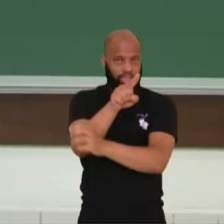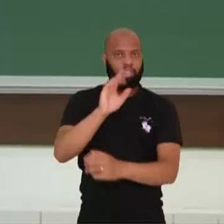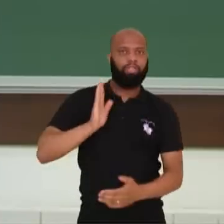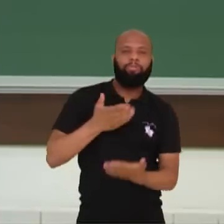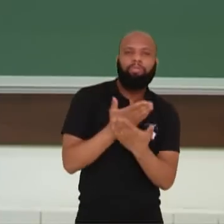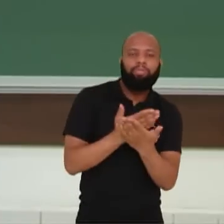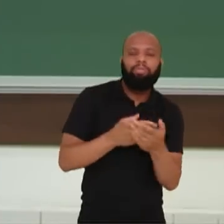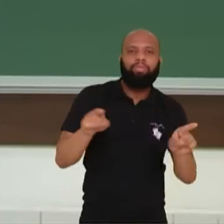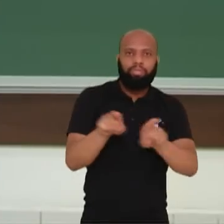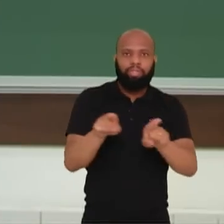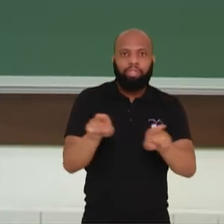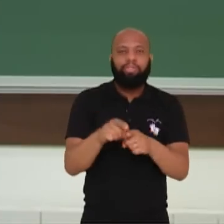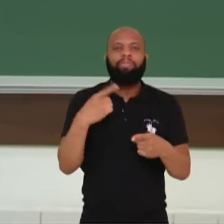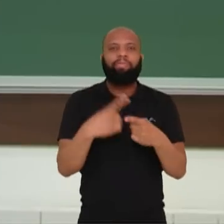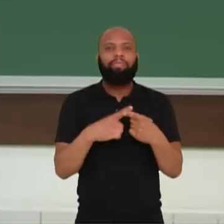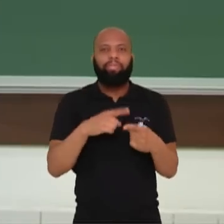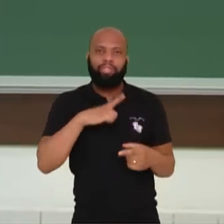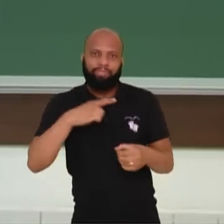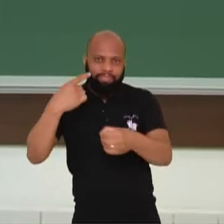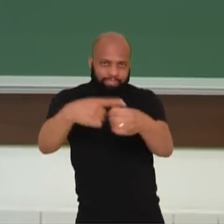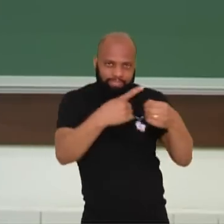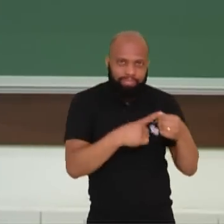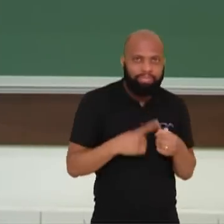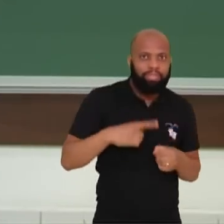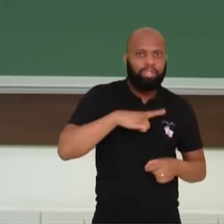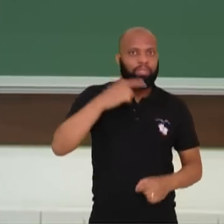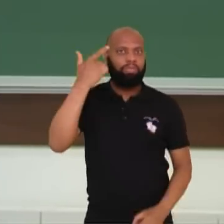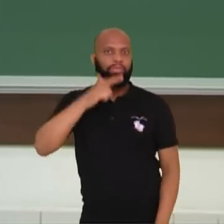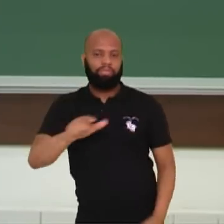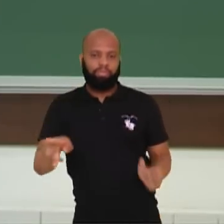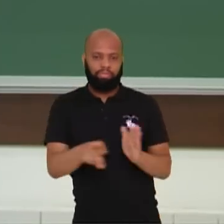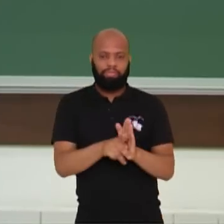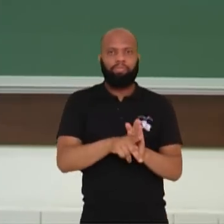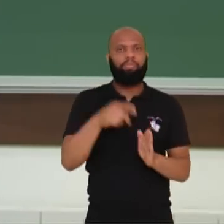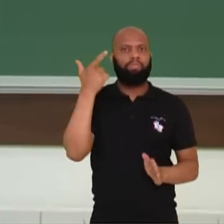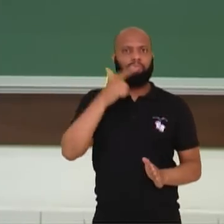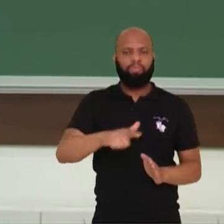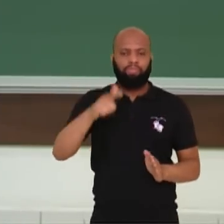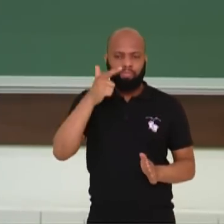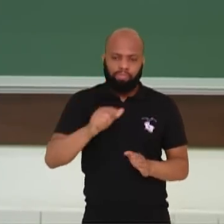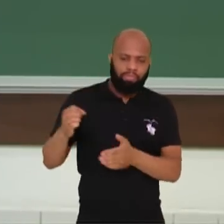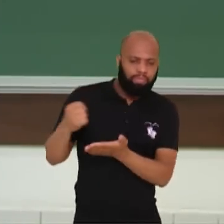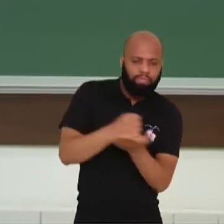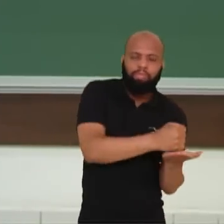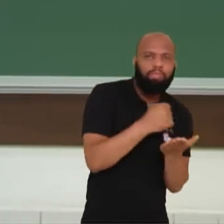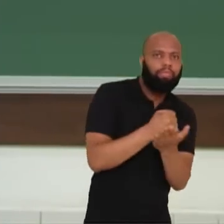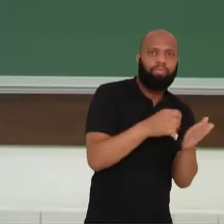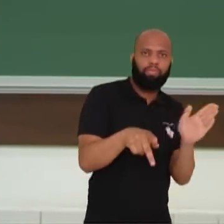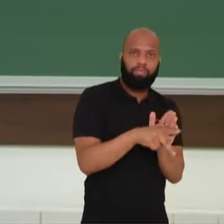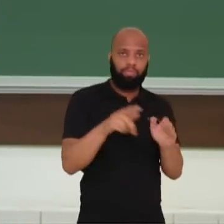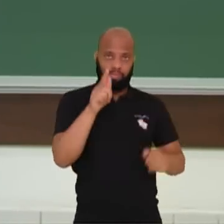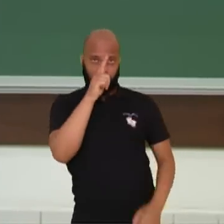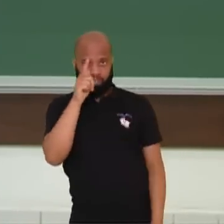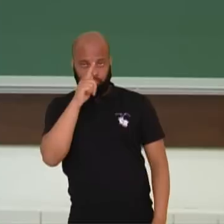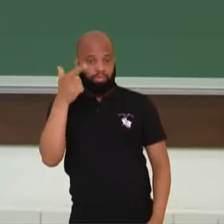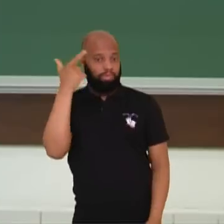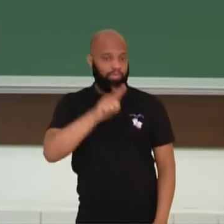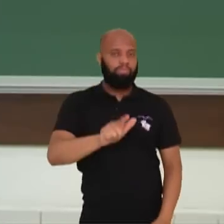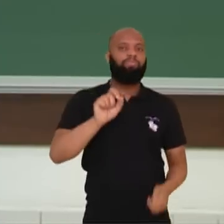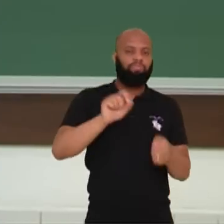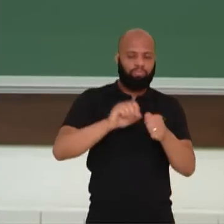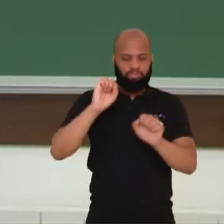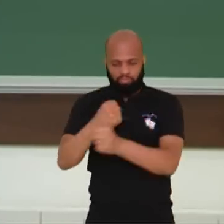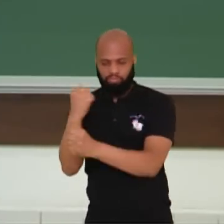cada momento que uma dessas cidades-estado ganhava hegemonia na Grécia, os seus templos eram construídos ou reconstruídos, e sempre de